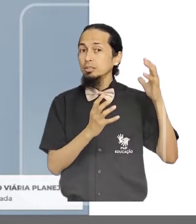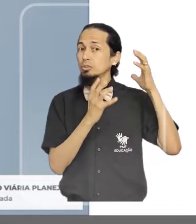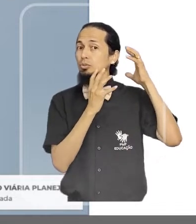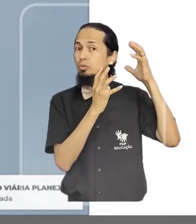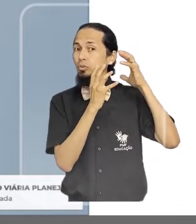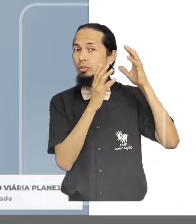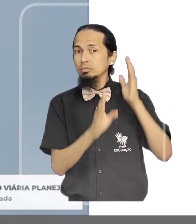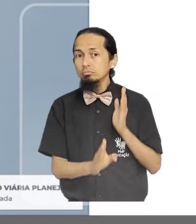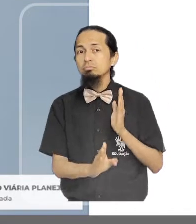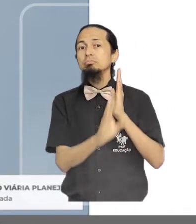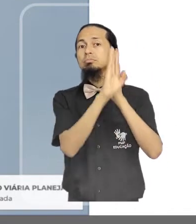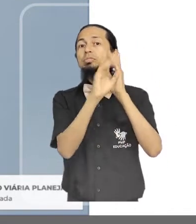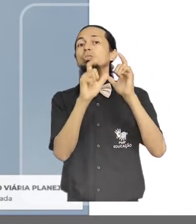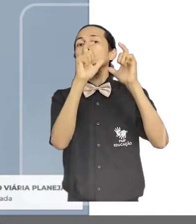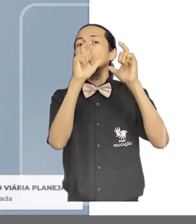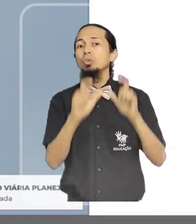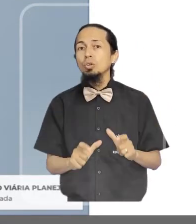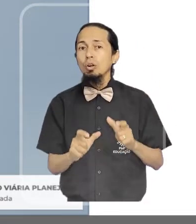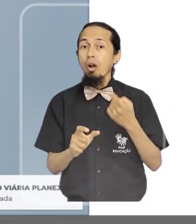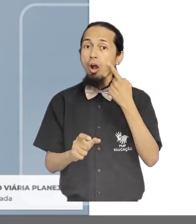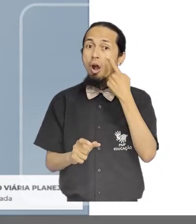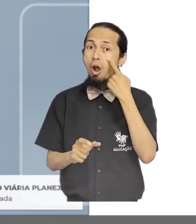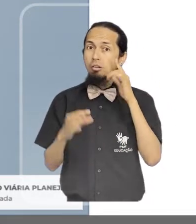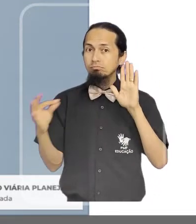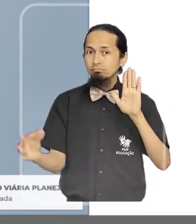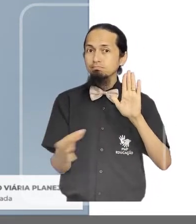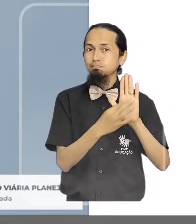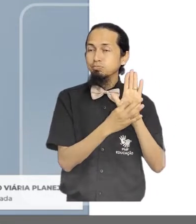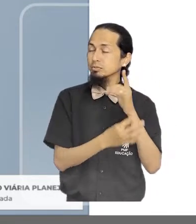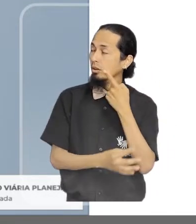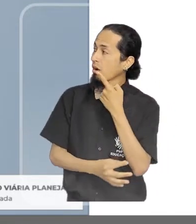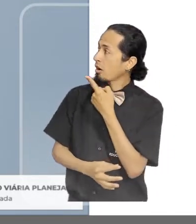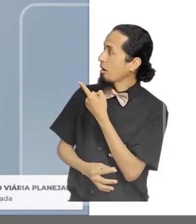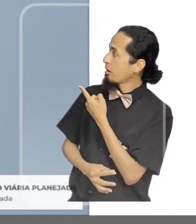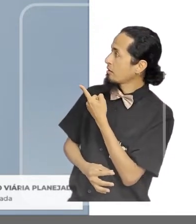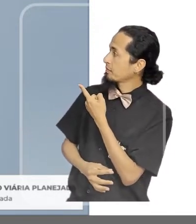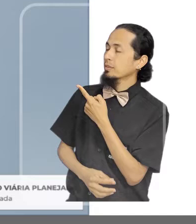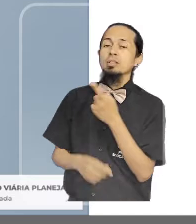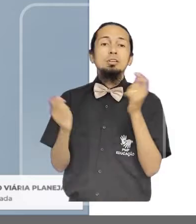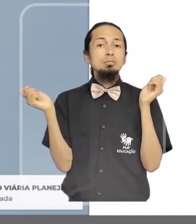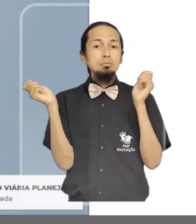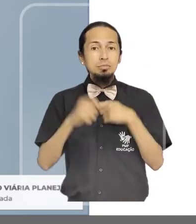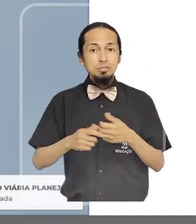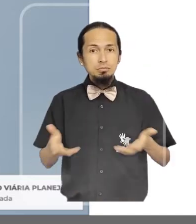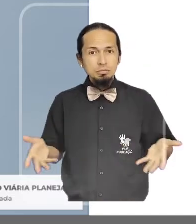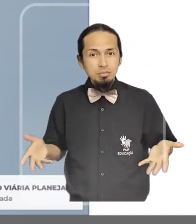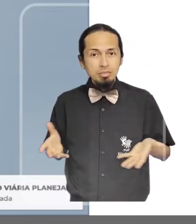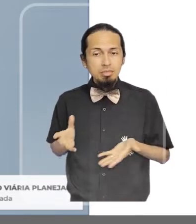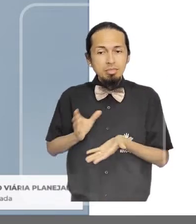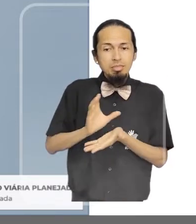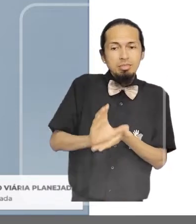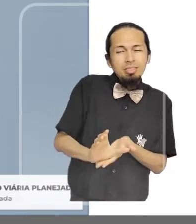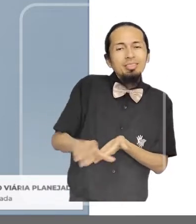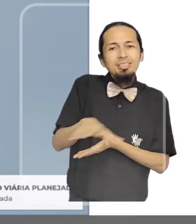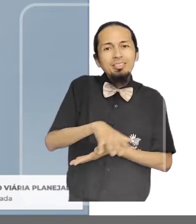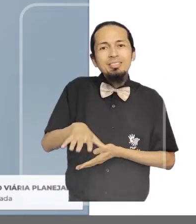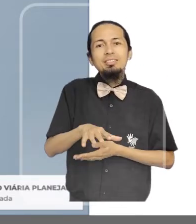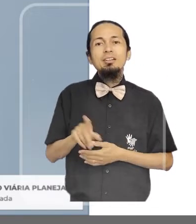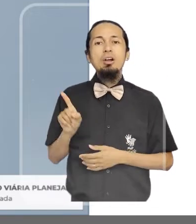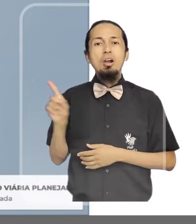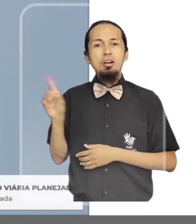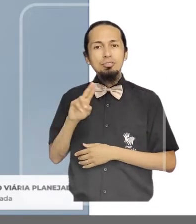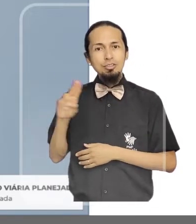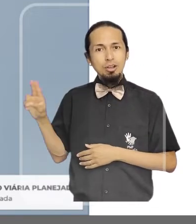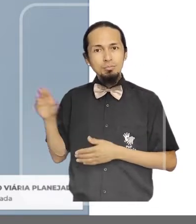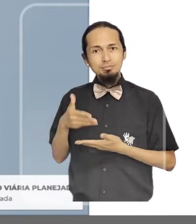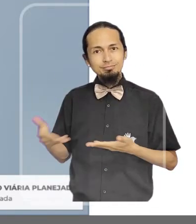Em Coqueiros foram identificados os seguintes locais mostrados neste mapa com potencial para receber incentivos: